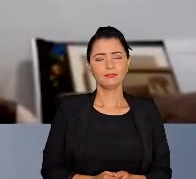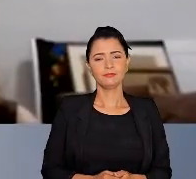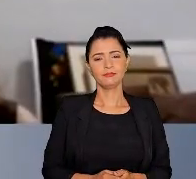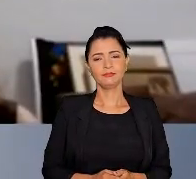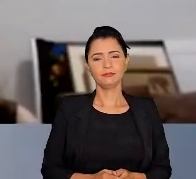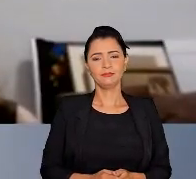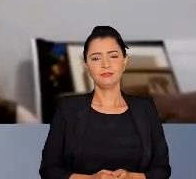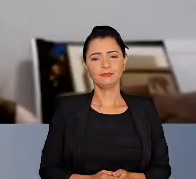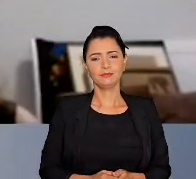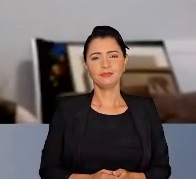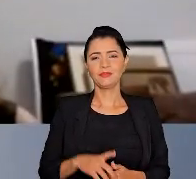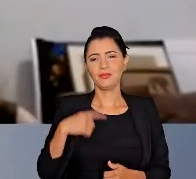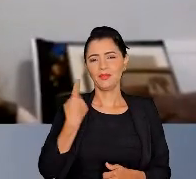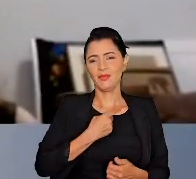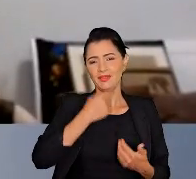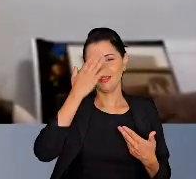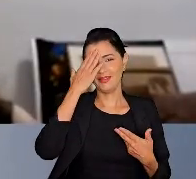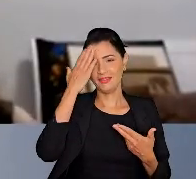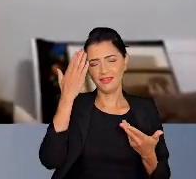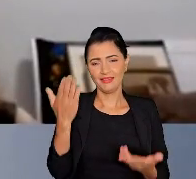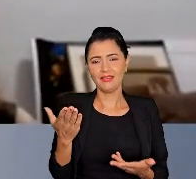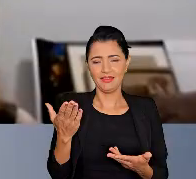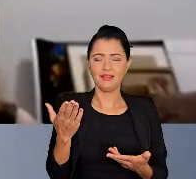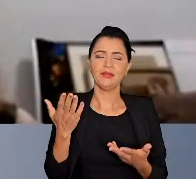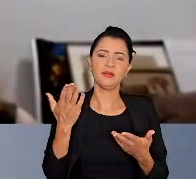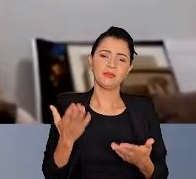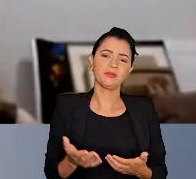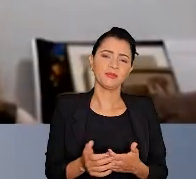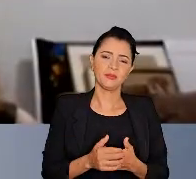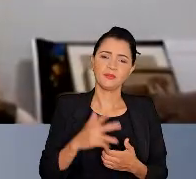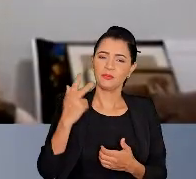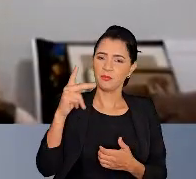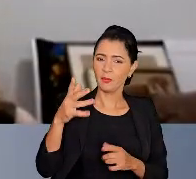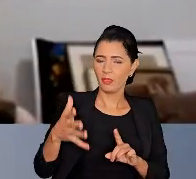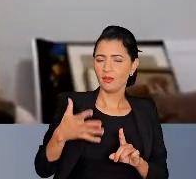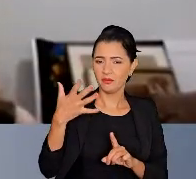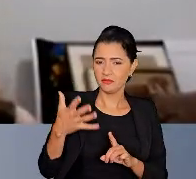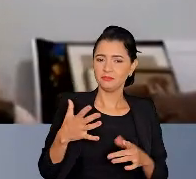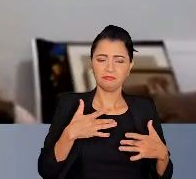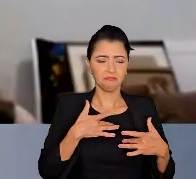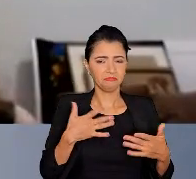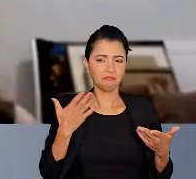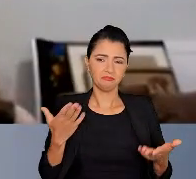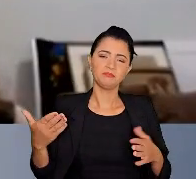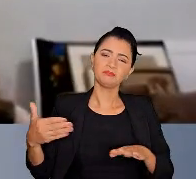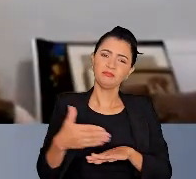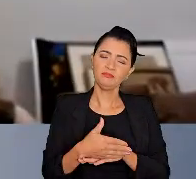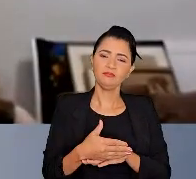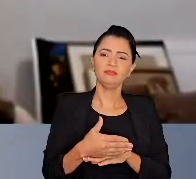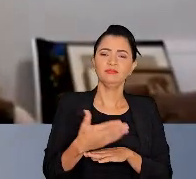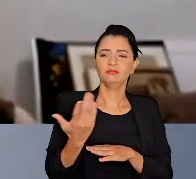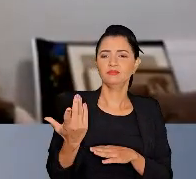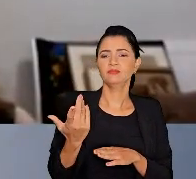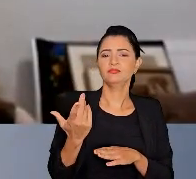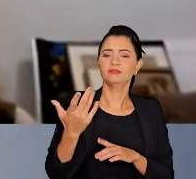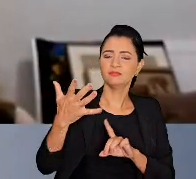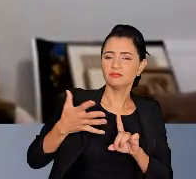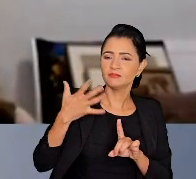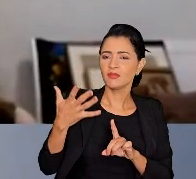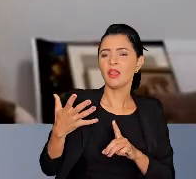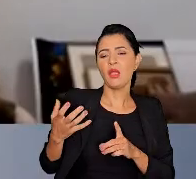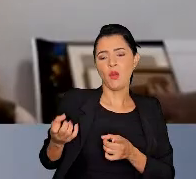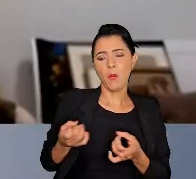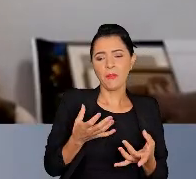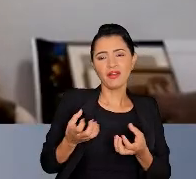Nós que agradecemos imensamente pela sua generosidade, pela sua disposição, por compartilhar